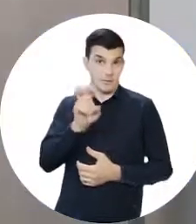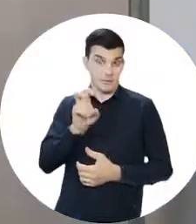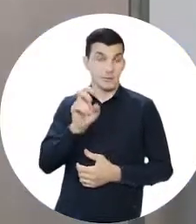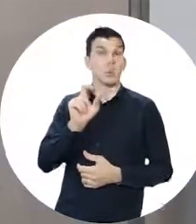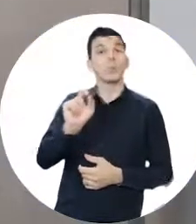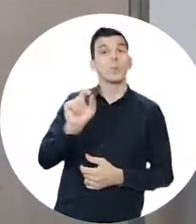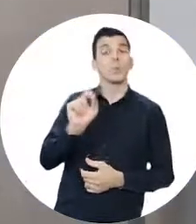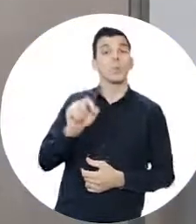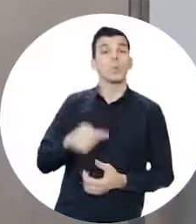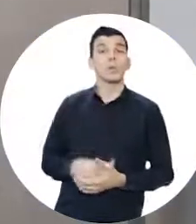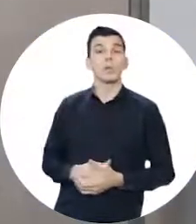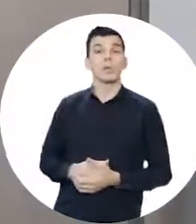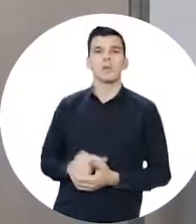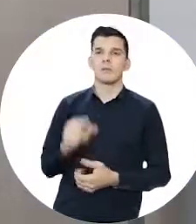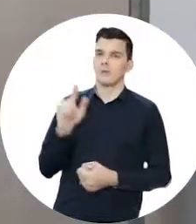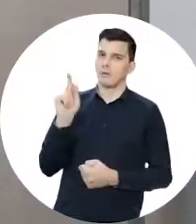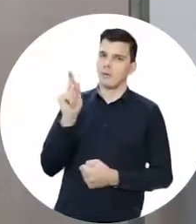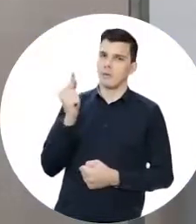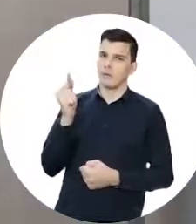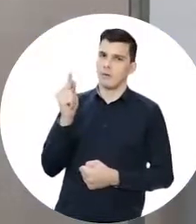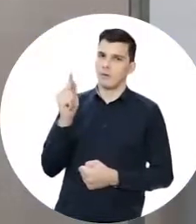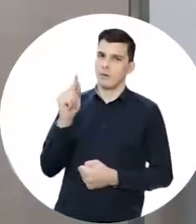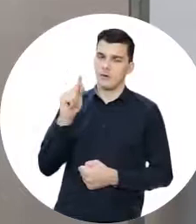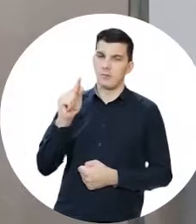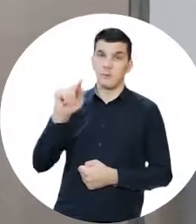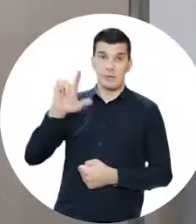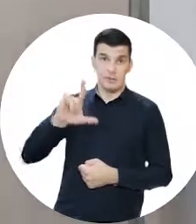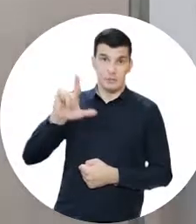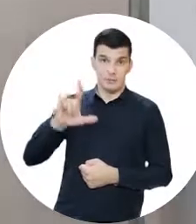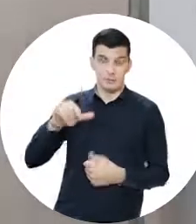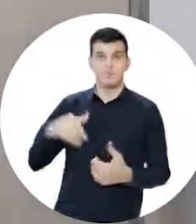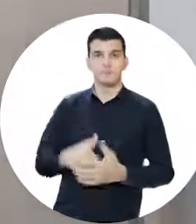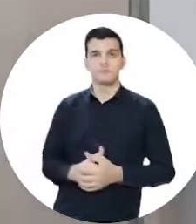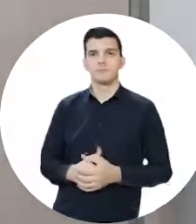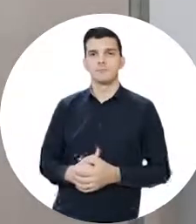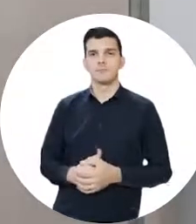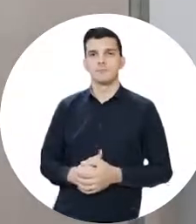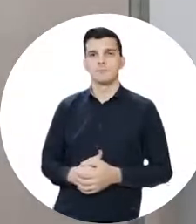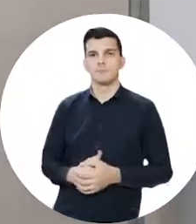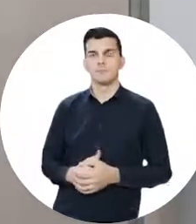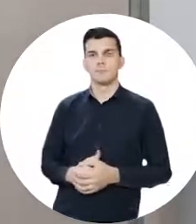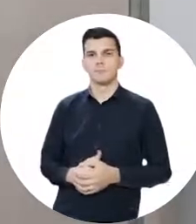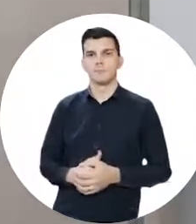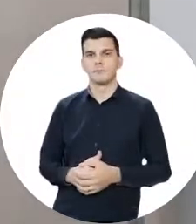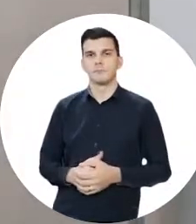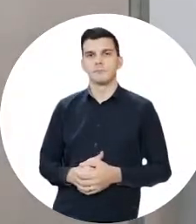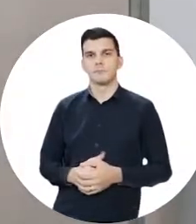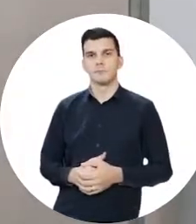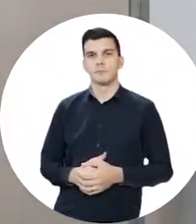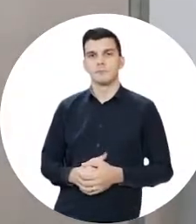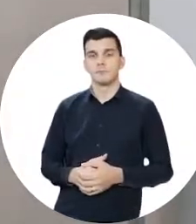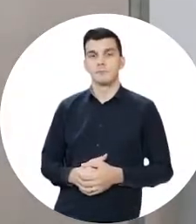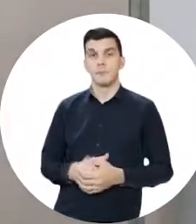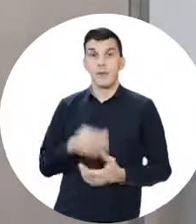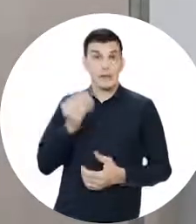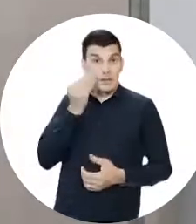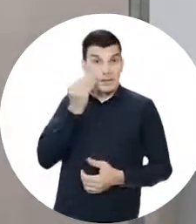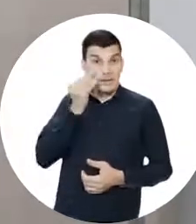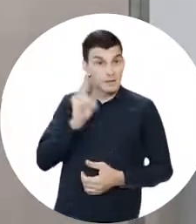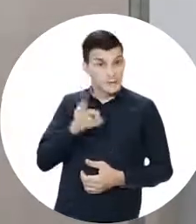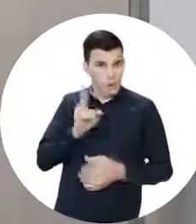165 o quê? Gramas por litro. Cálculo por regra de 3 simples. Tente